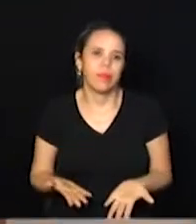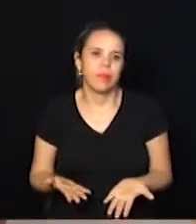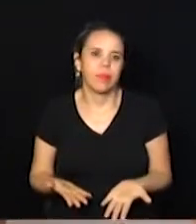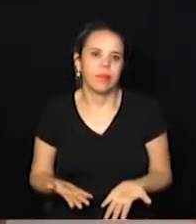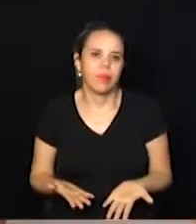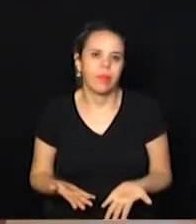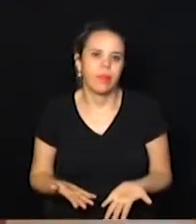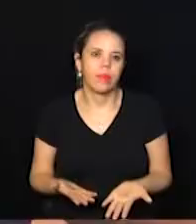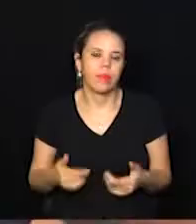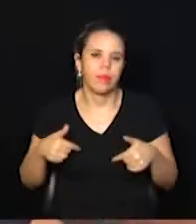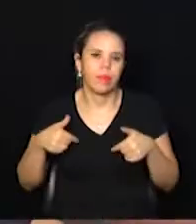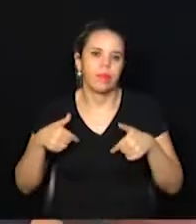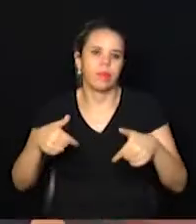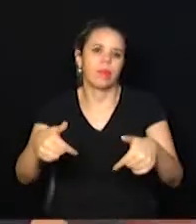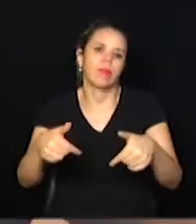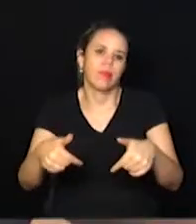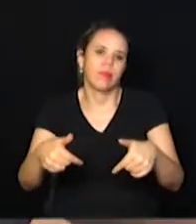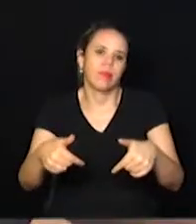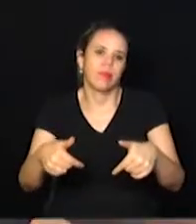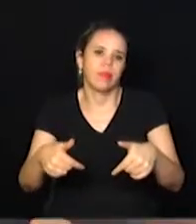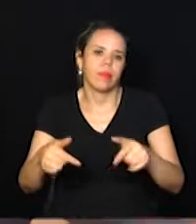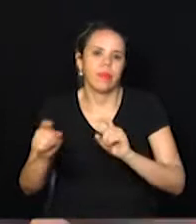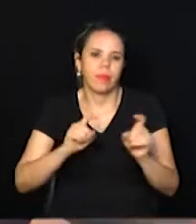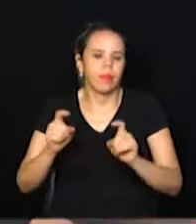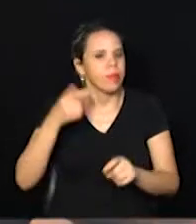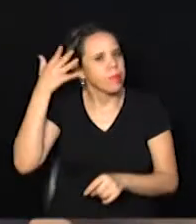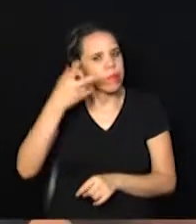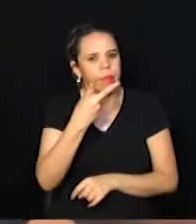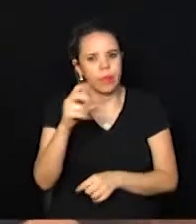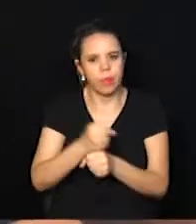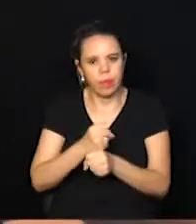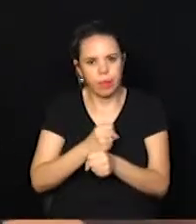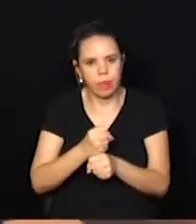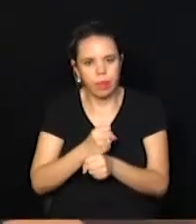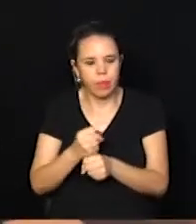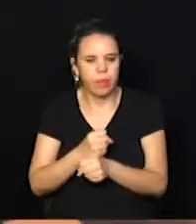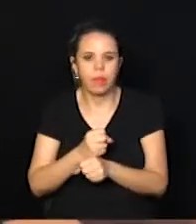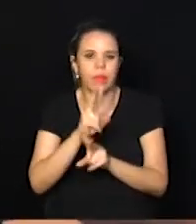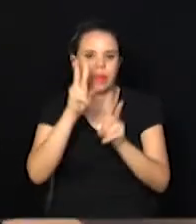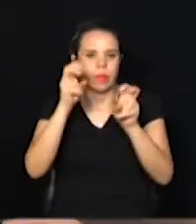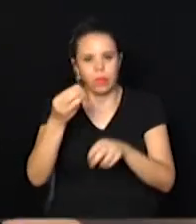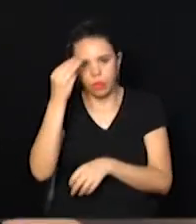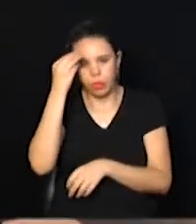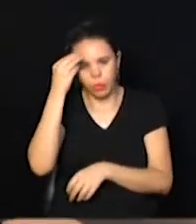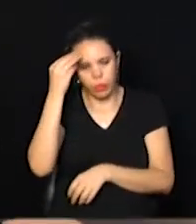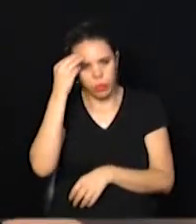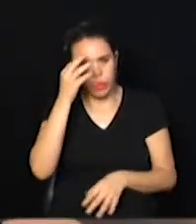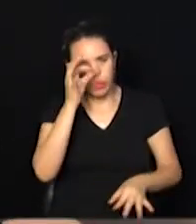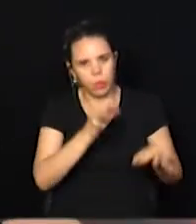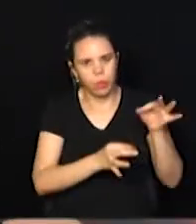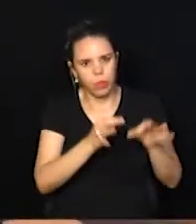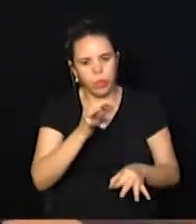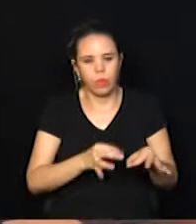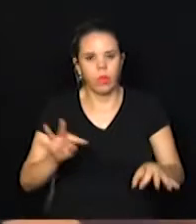esse ato solene, né, que são os 20 anos de impunidade em memória e justiça para